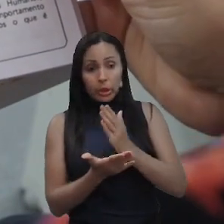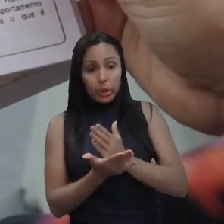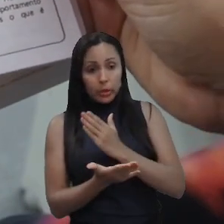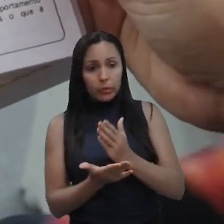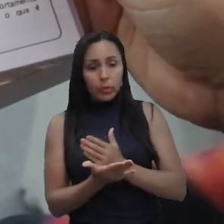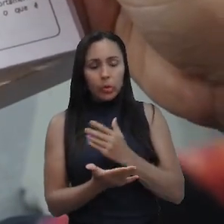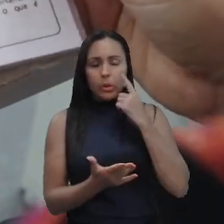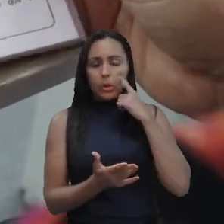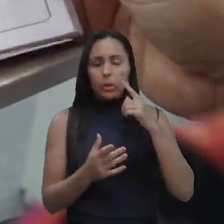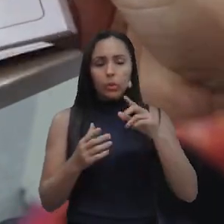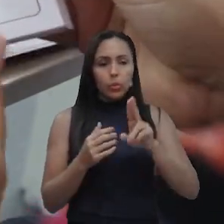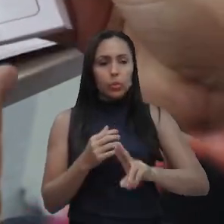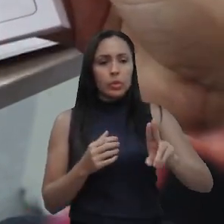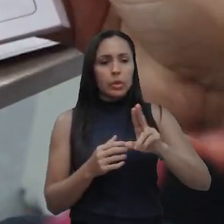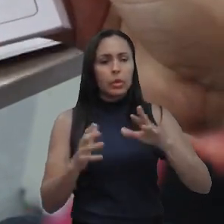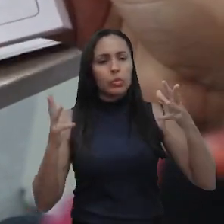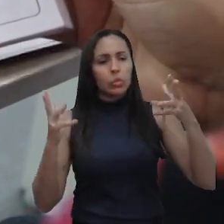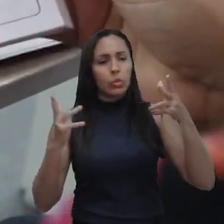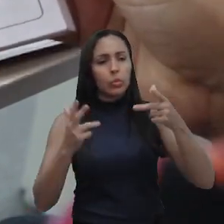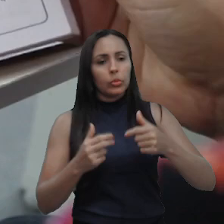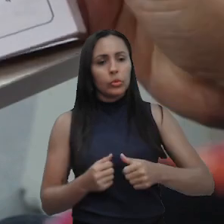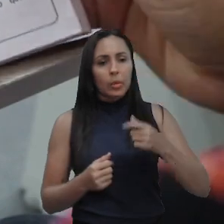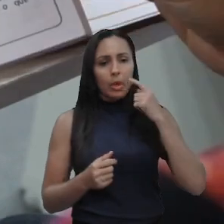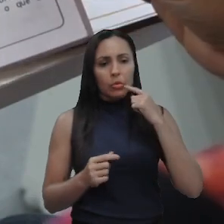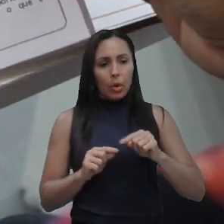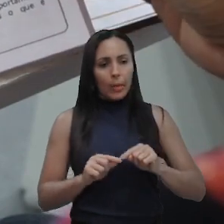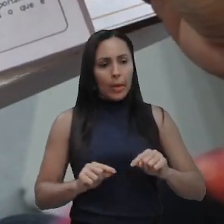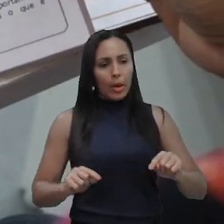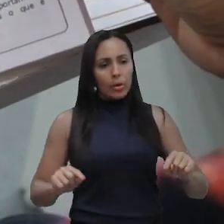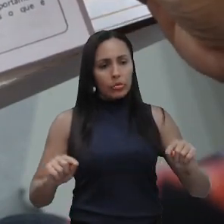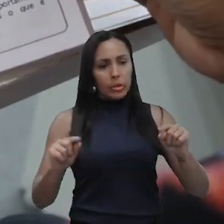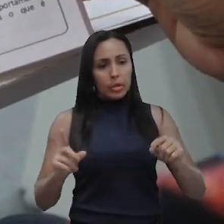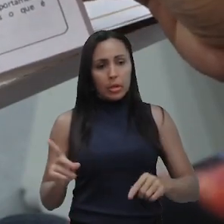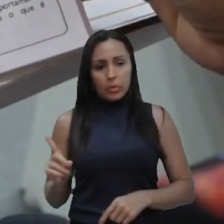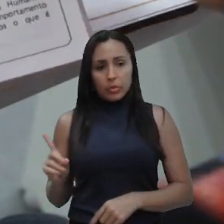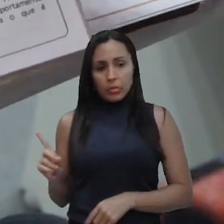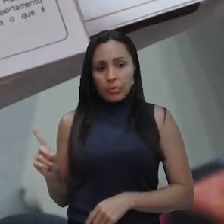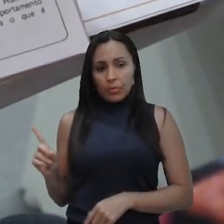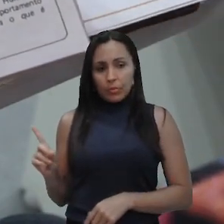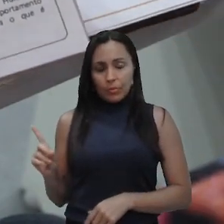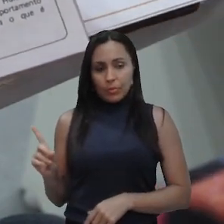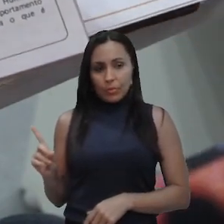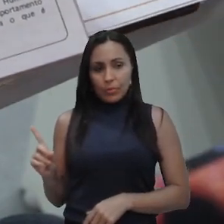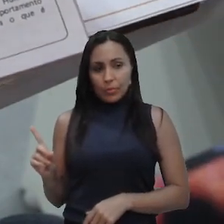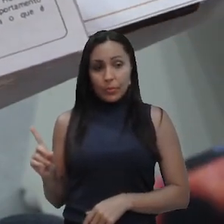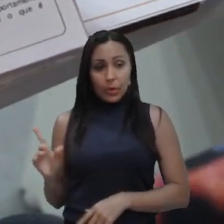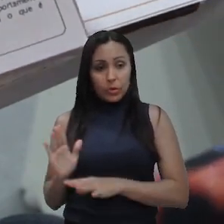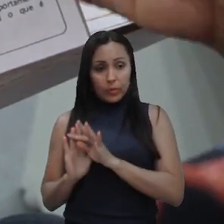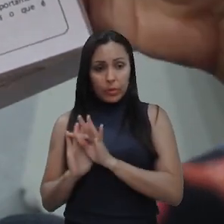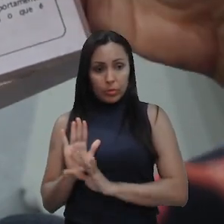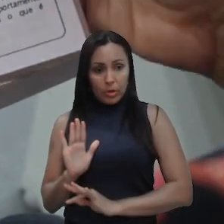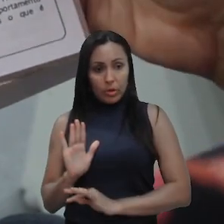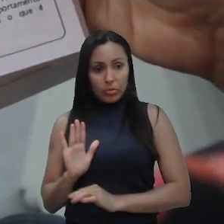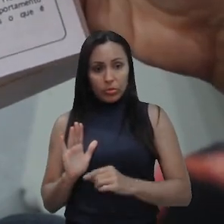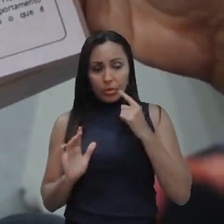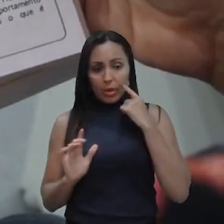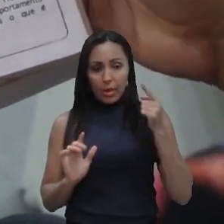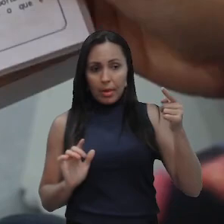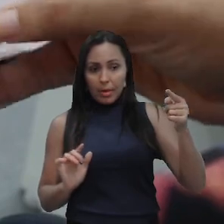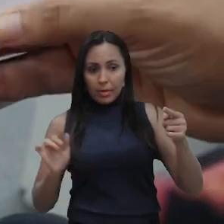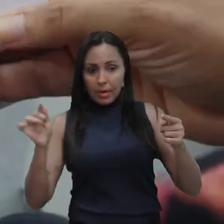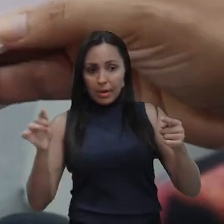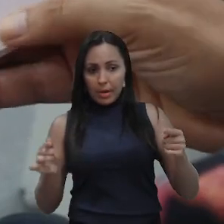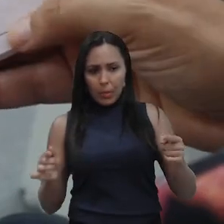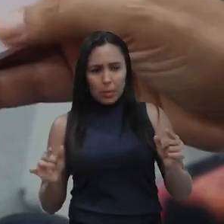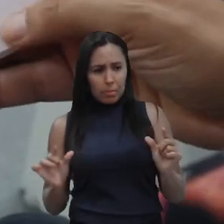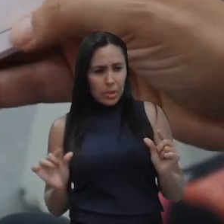todo o espaço. Olha a margem como é. A margem entre o que sobra de texto nas laterais é bem